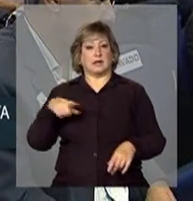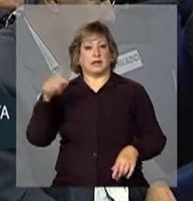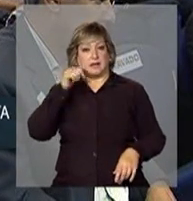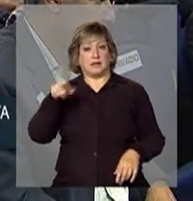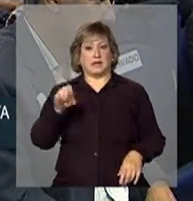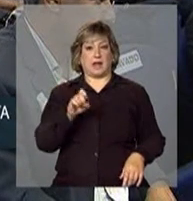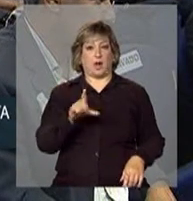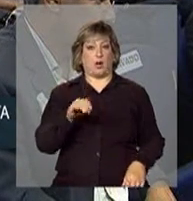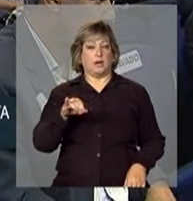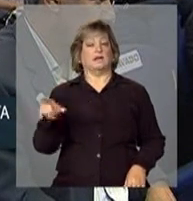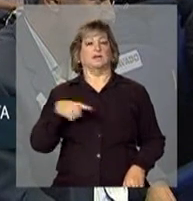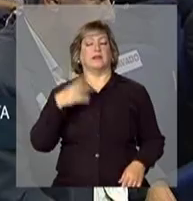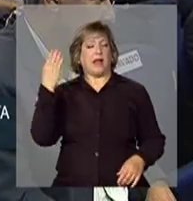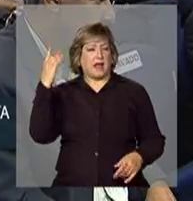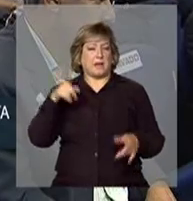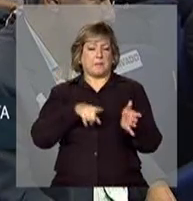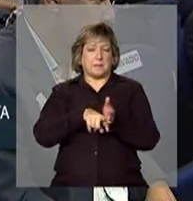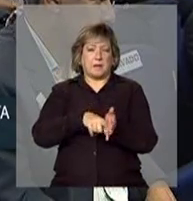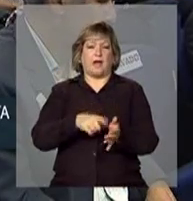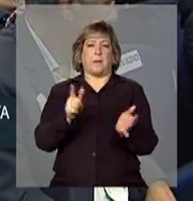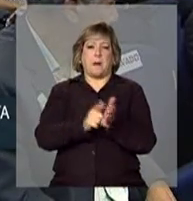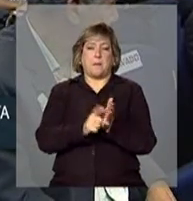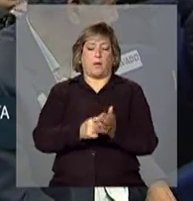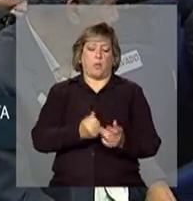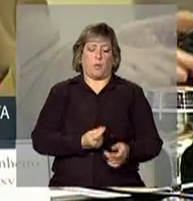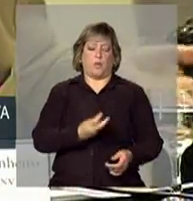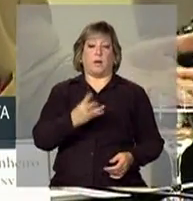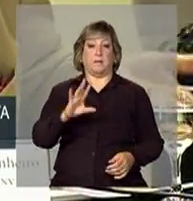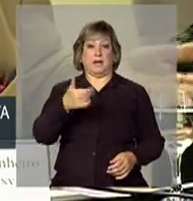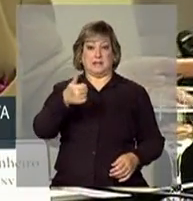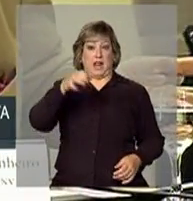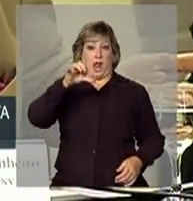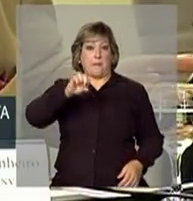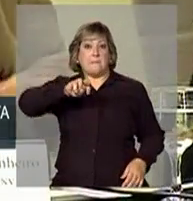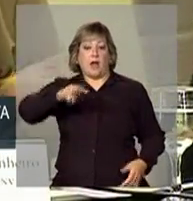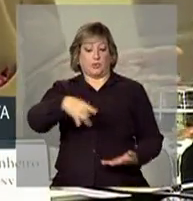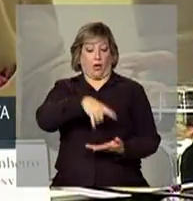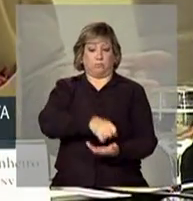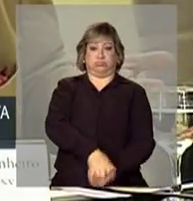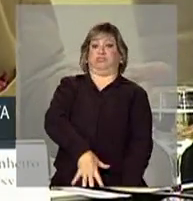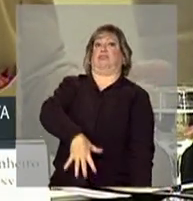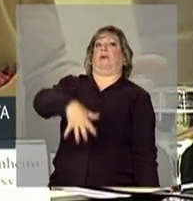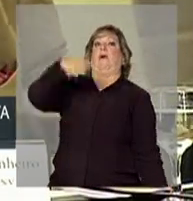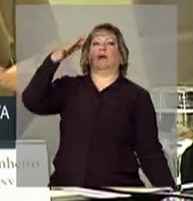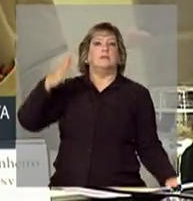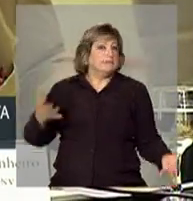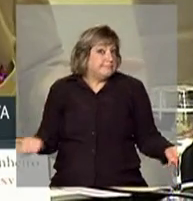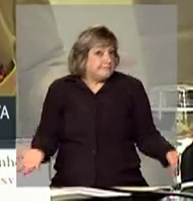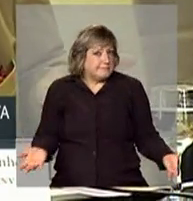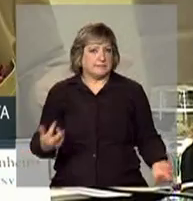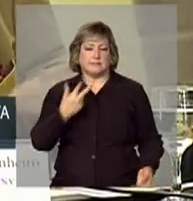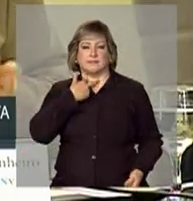antigamente pesquisava folha por folha, mas agora não dá, com 19 milhões de documentos, nós temos que usar